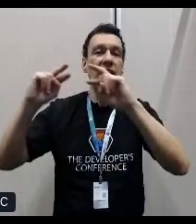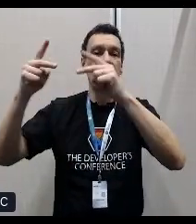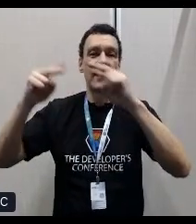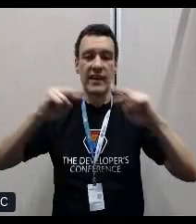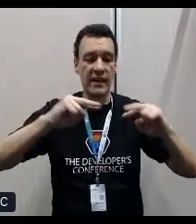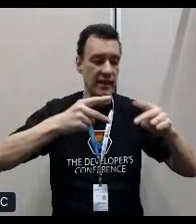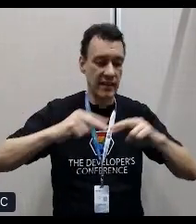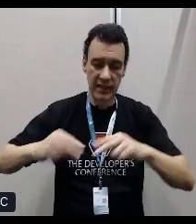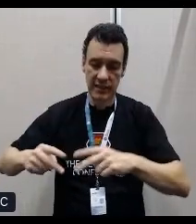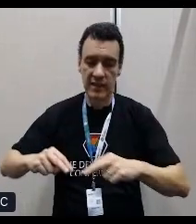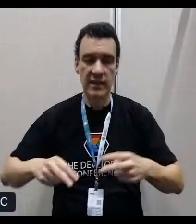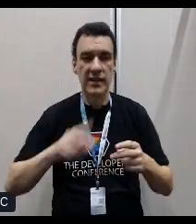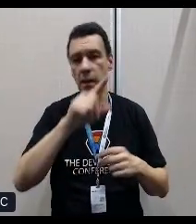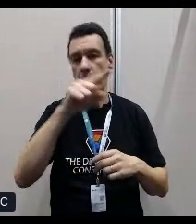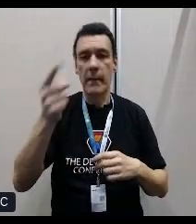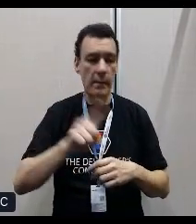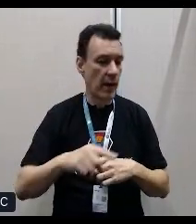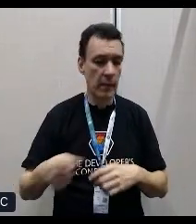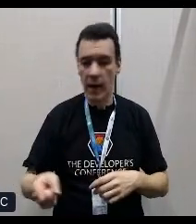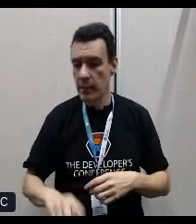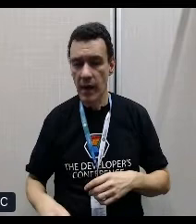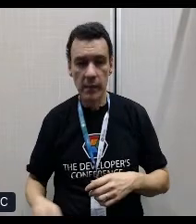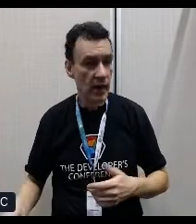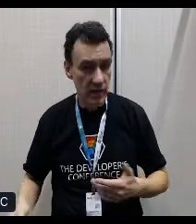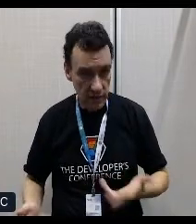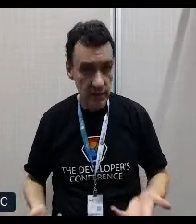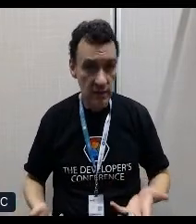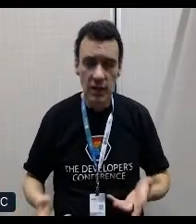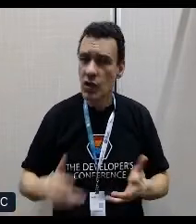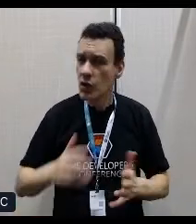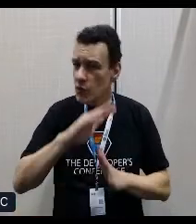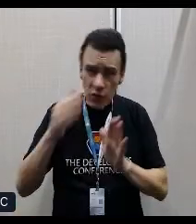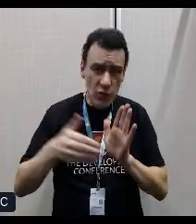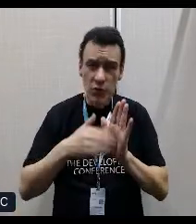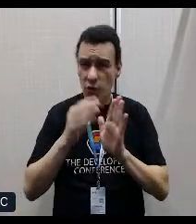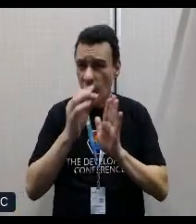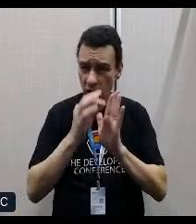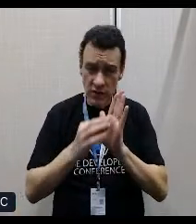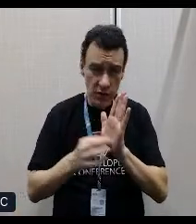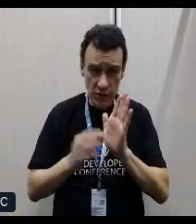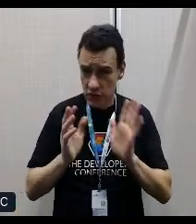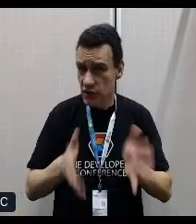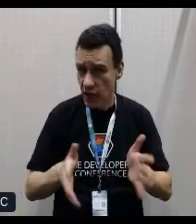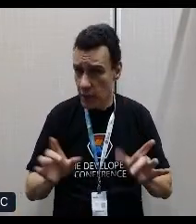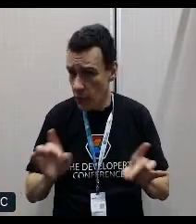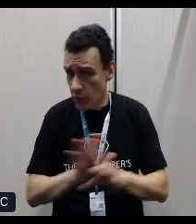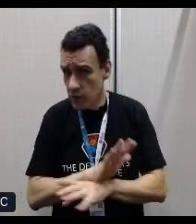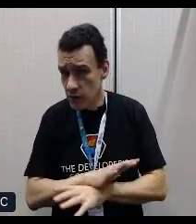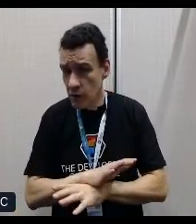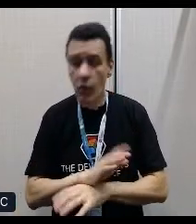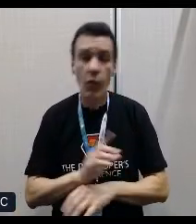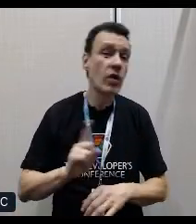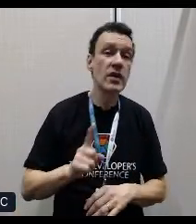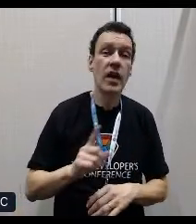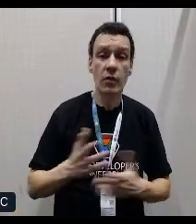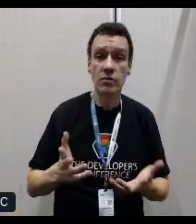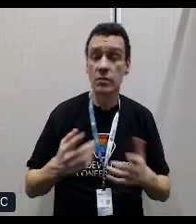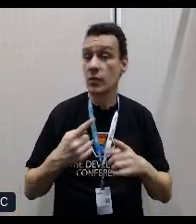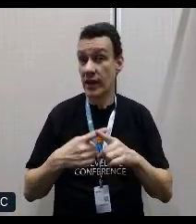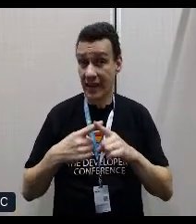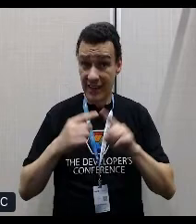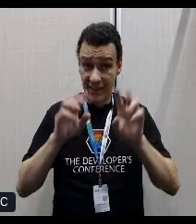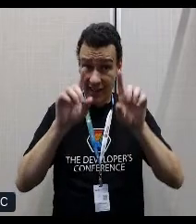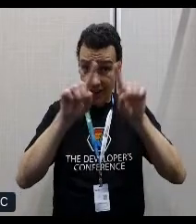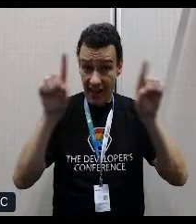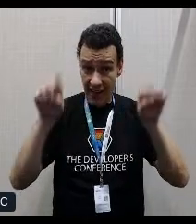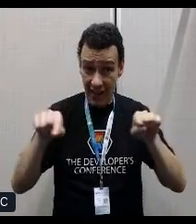lá no código, tanto no código quanto no layout que a gente desenha, né, nas telas que a gente faz, é bem interessante